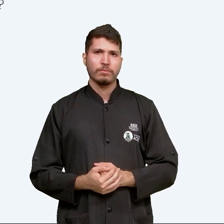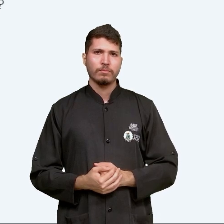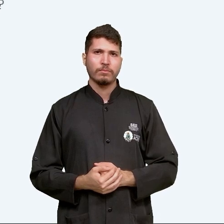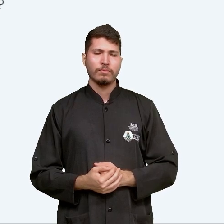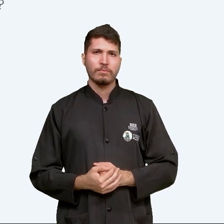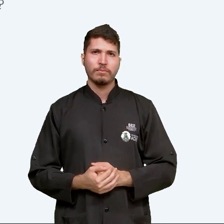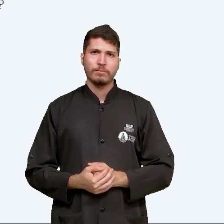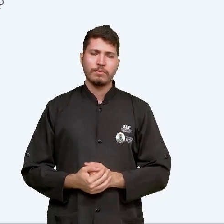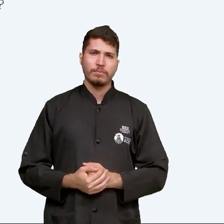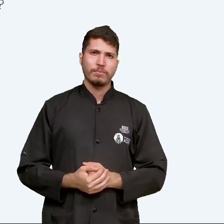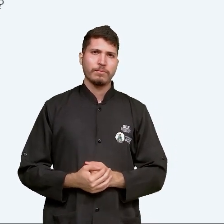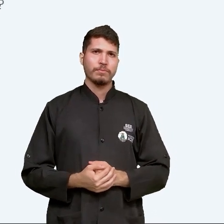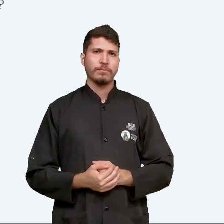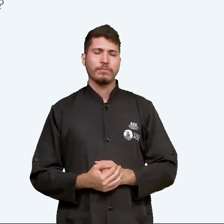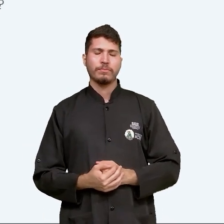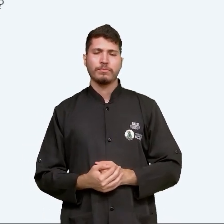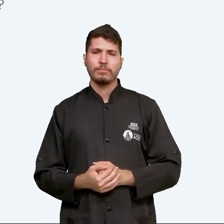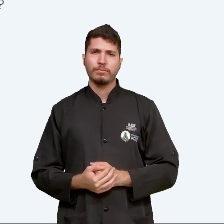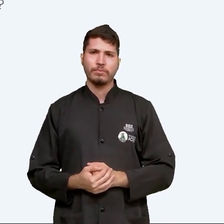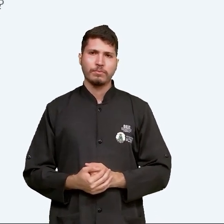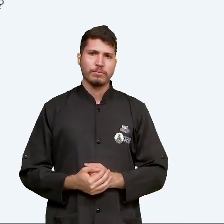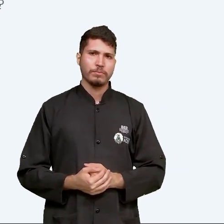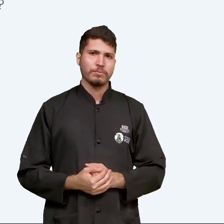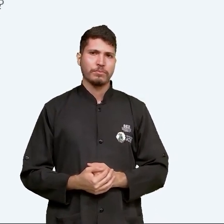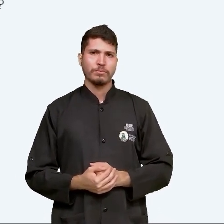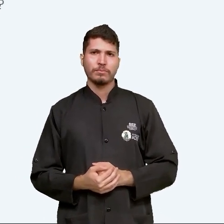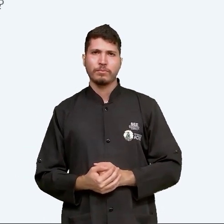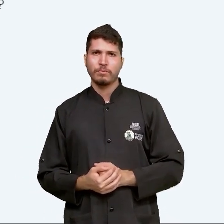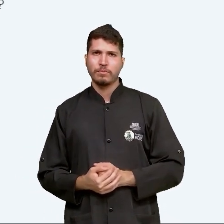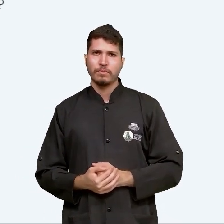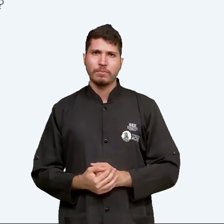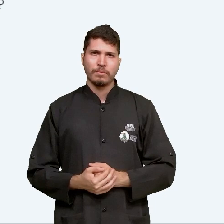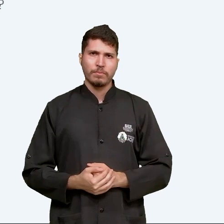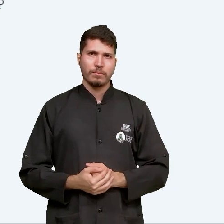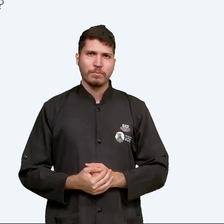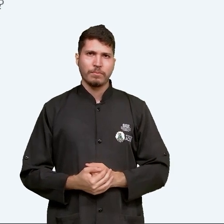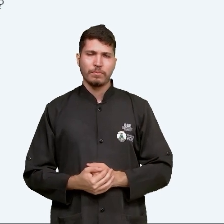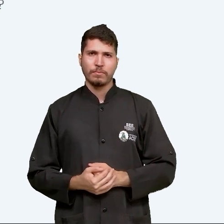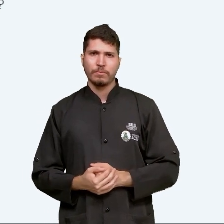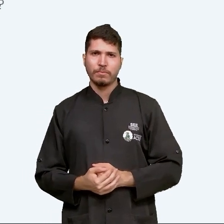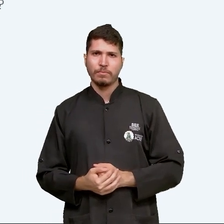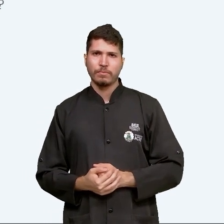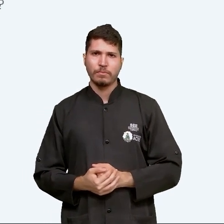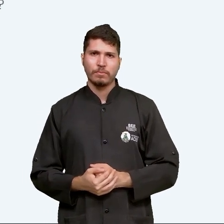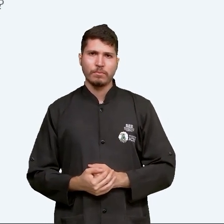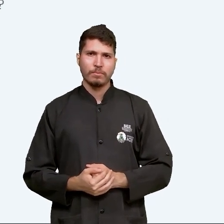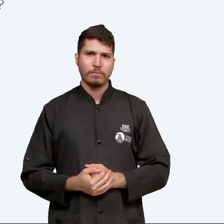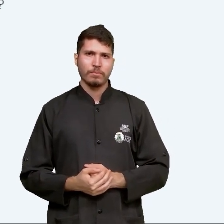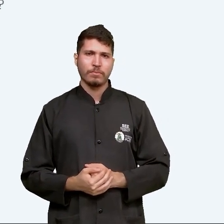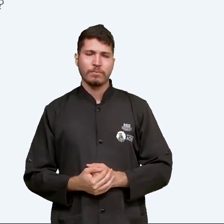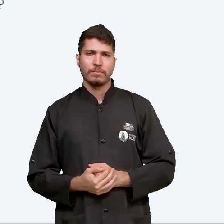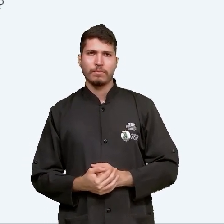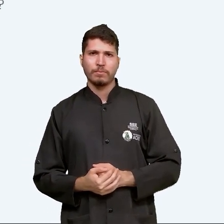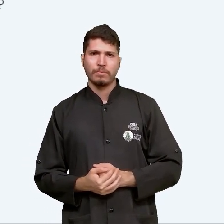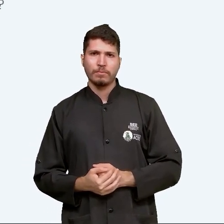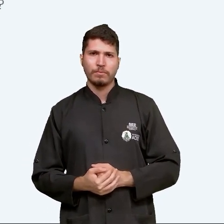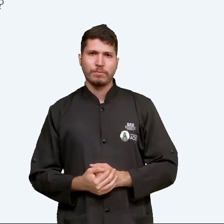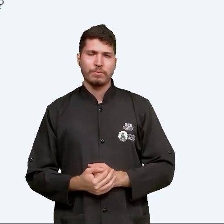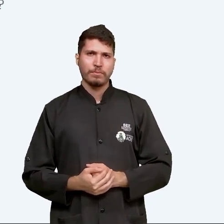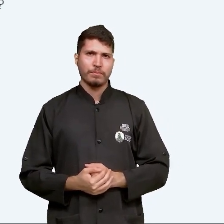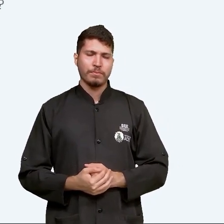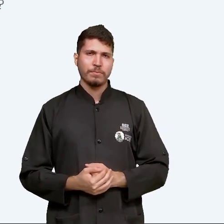Desculpa. Brincadeira. É só para você dar uma acordadinha aí, refletir sobre as